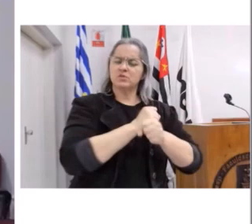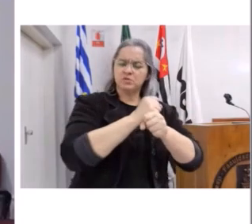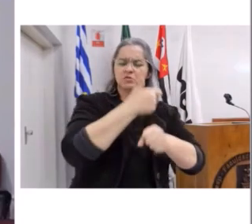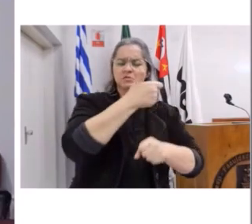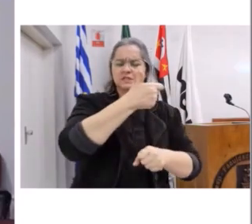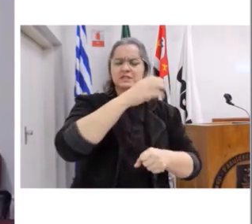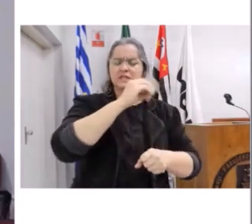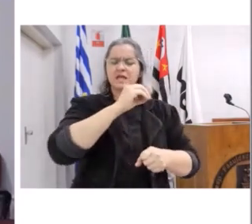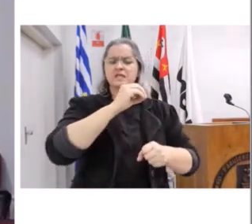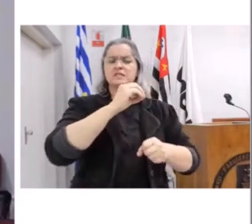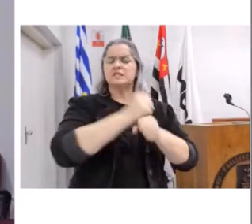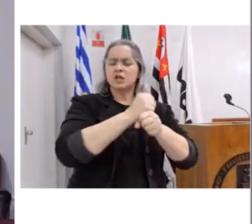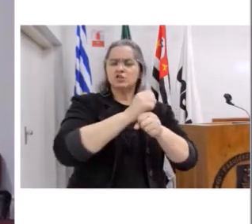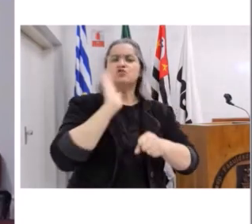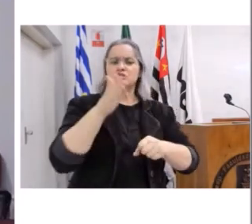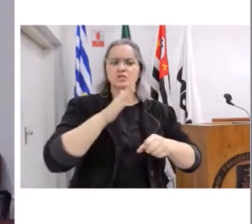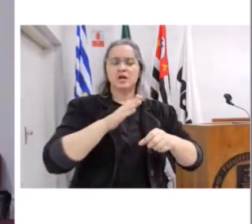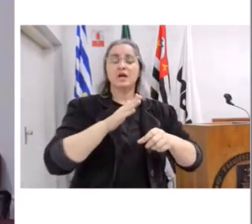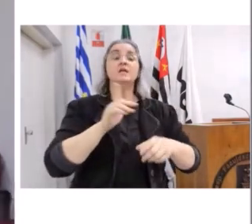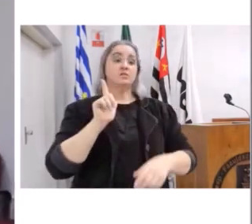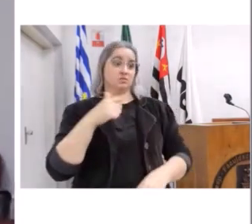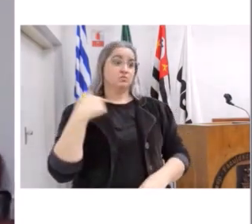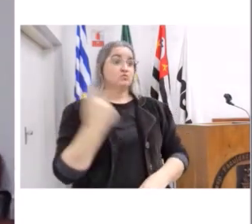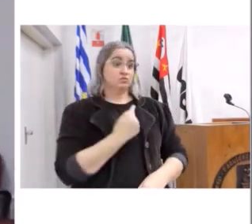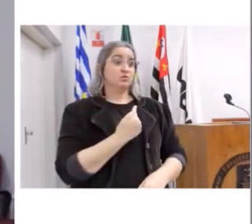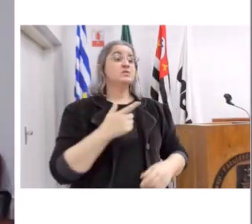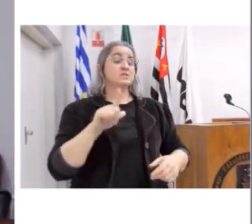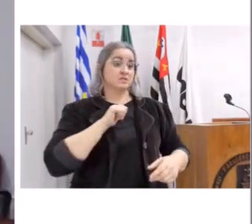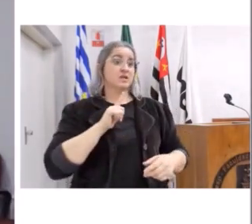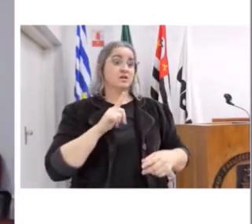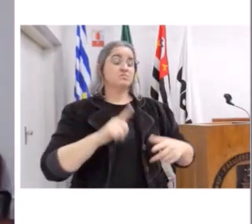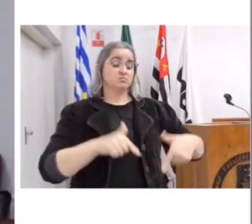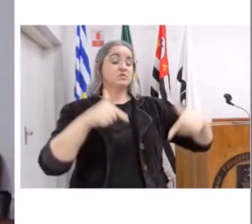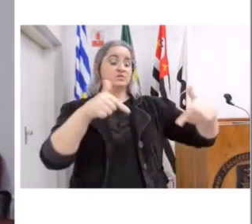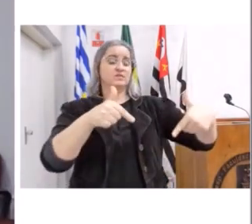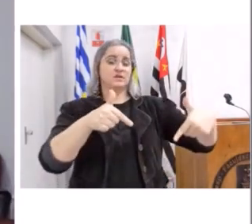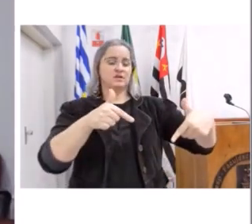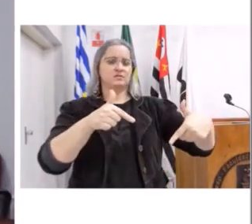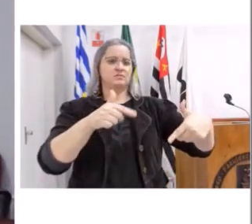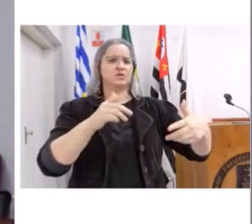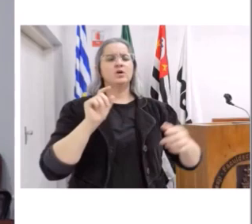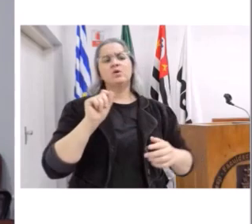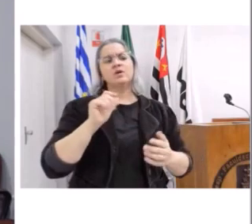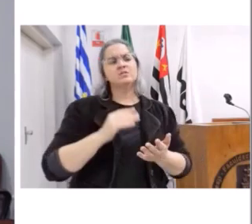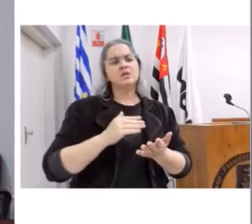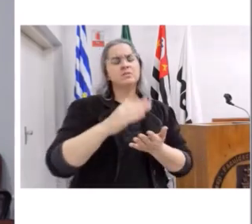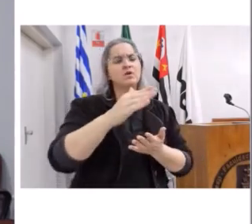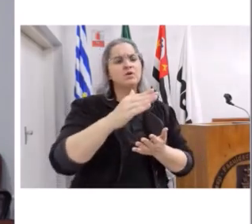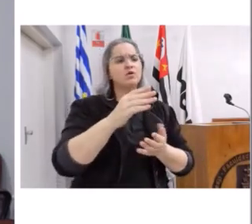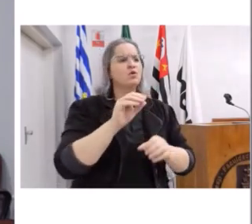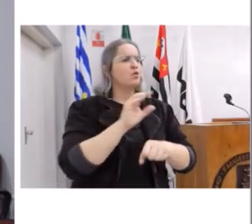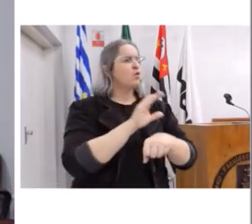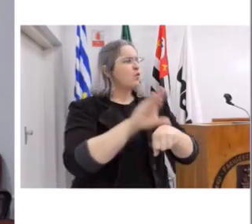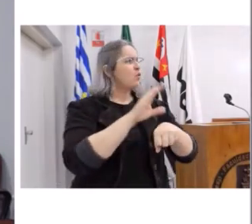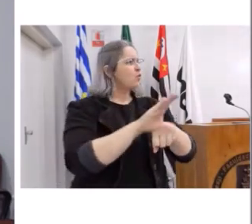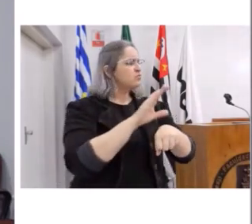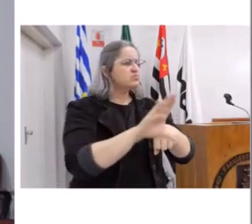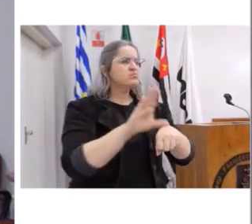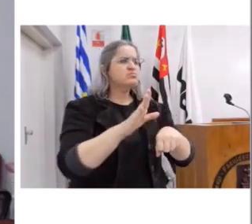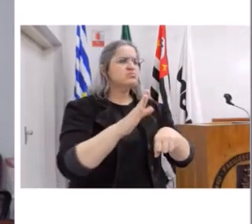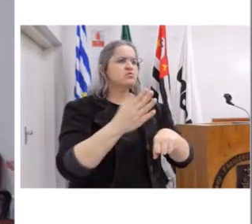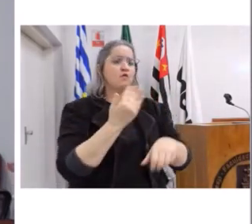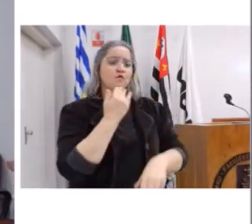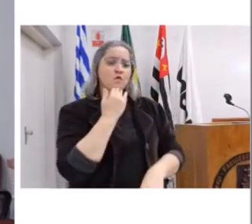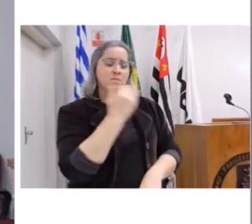nós temos a certificação do Conselho Federal de Odontologia, tá bom? A partir dali, cursos de especialização foram solicitadas para